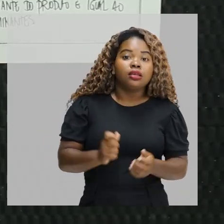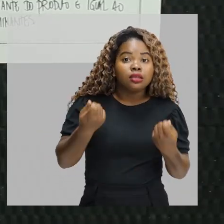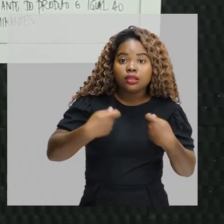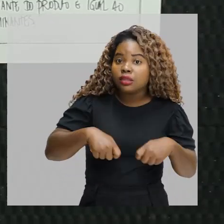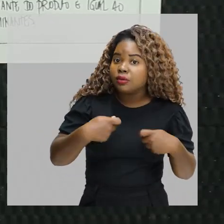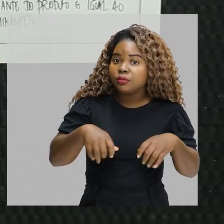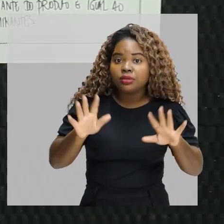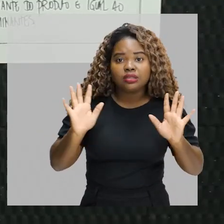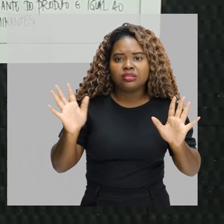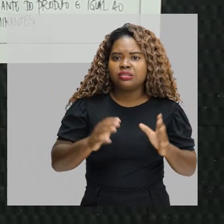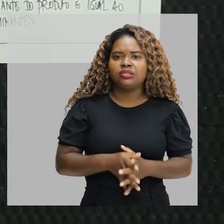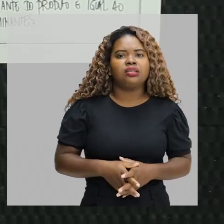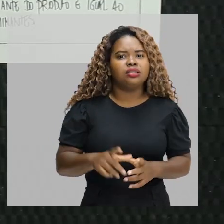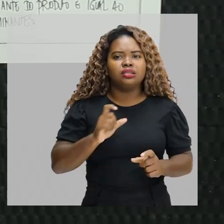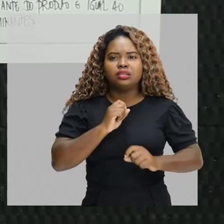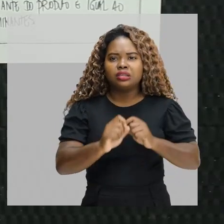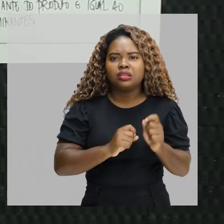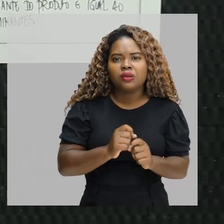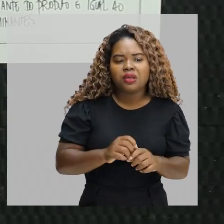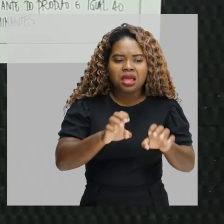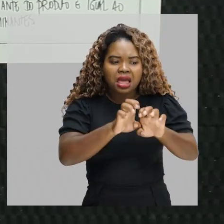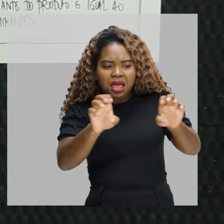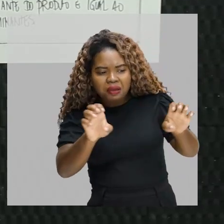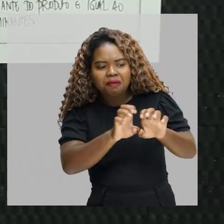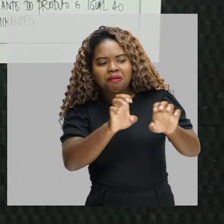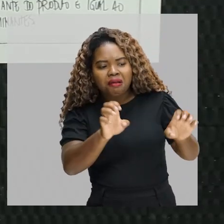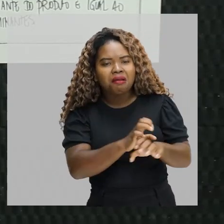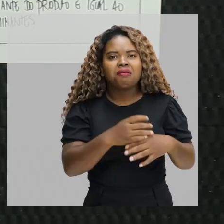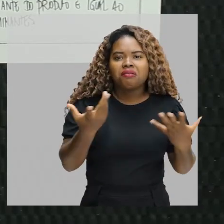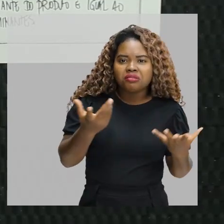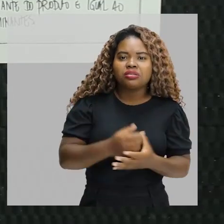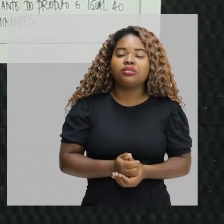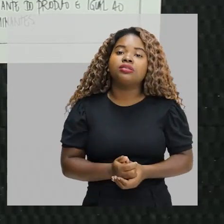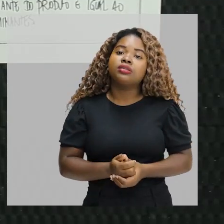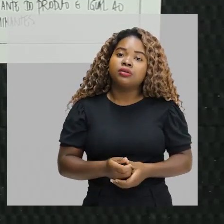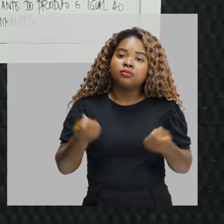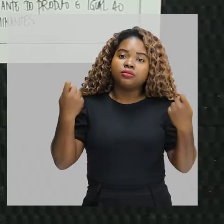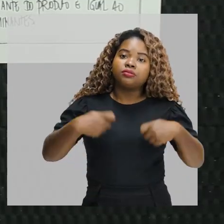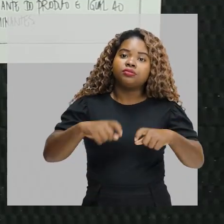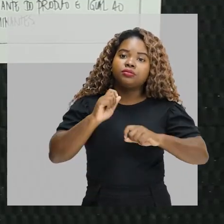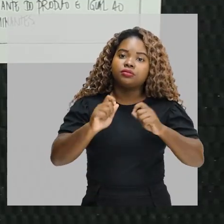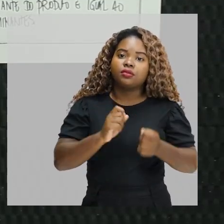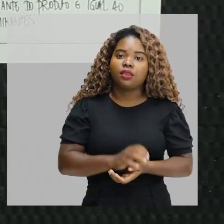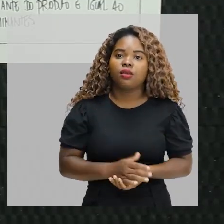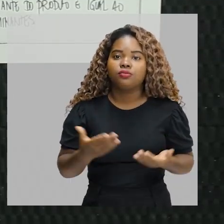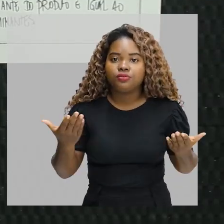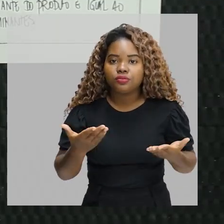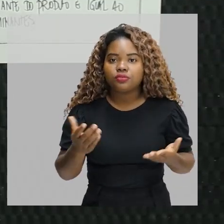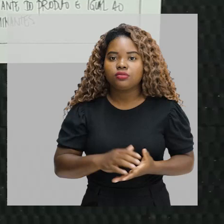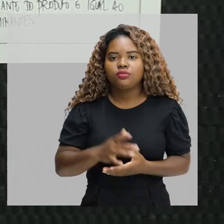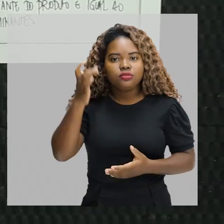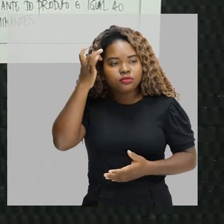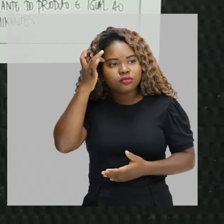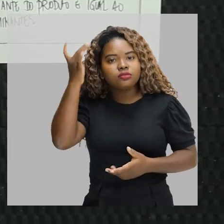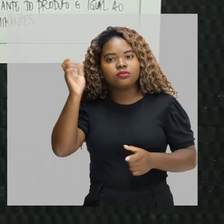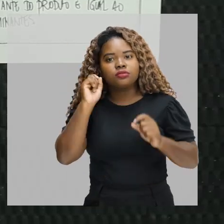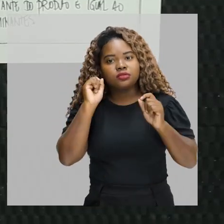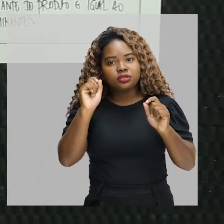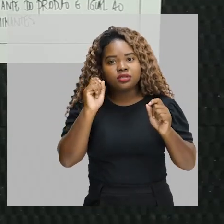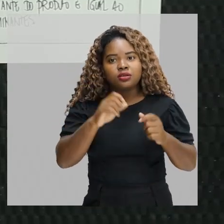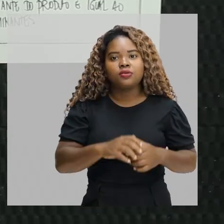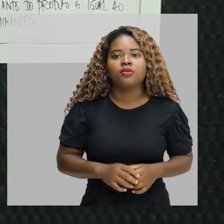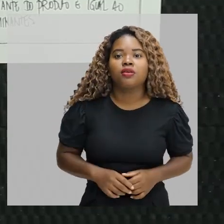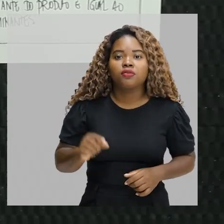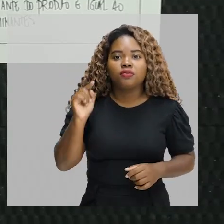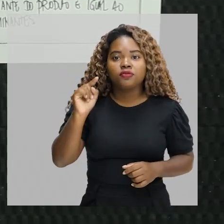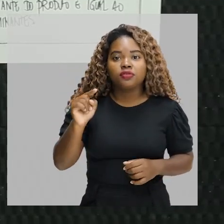algumas propriedades. Tá? Então é nesse sentido que a gente vai trabalhar na aula de hoje. Tá? Para facilitar, quando